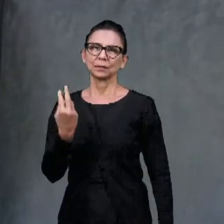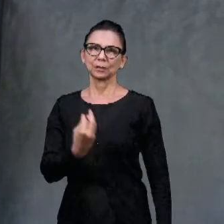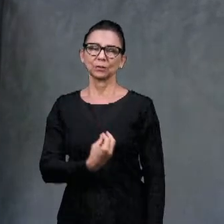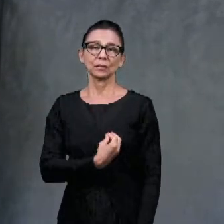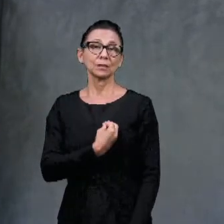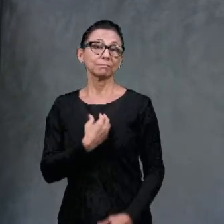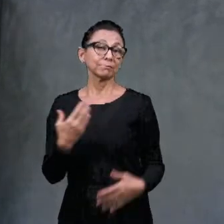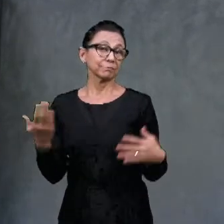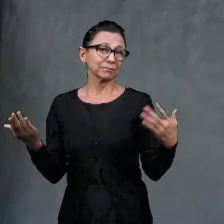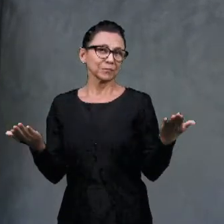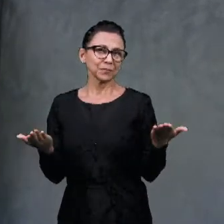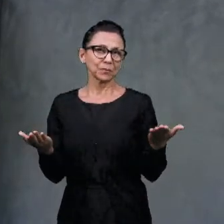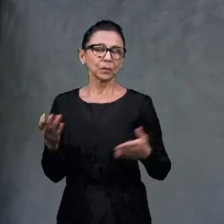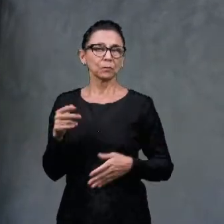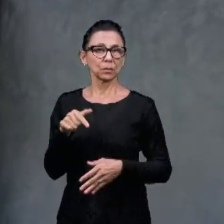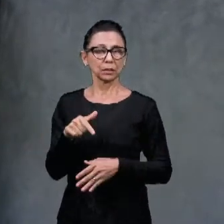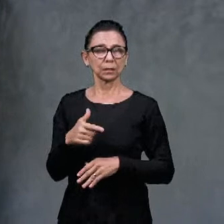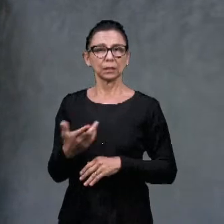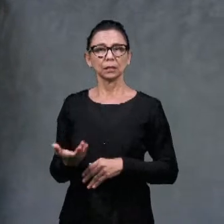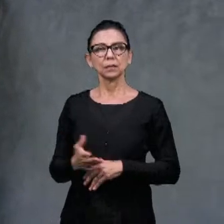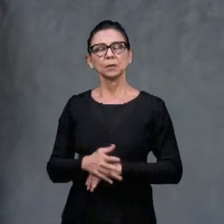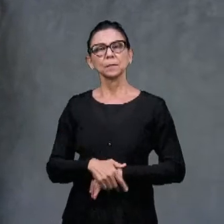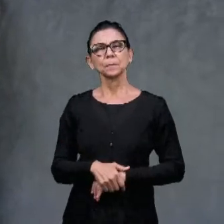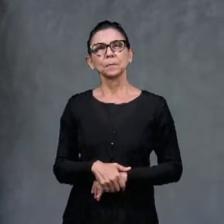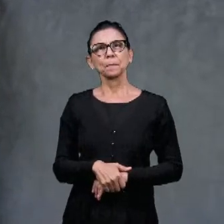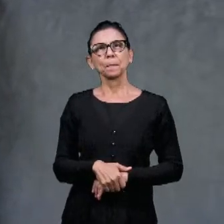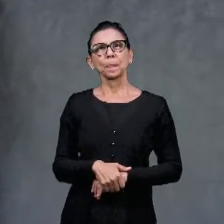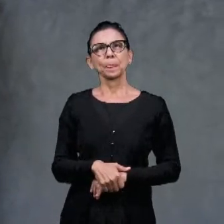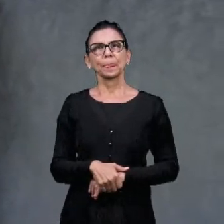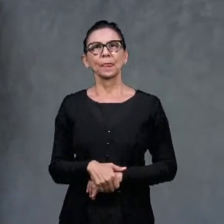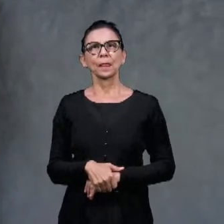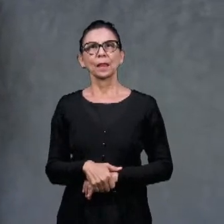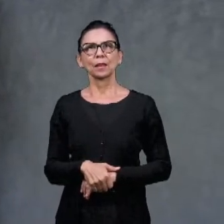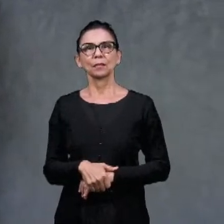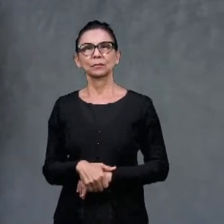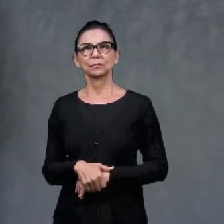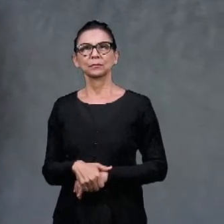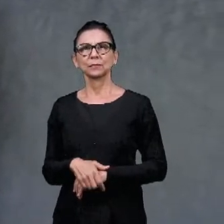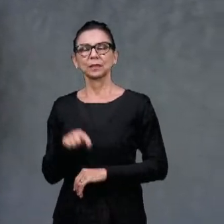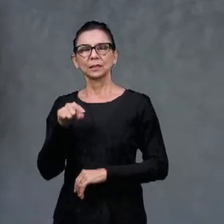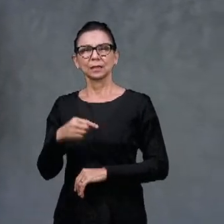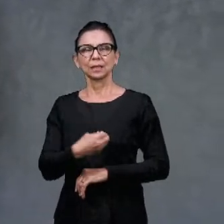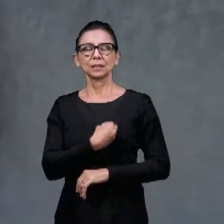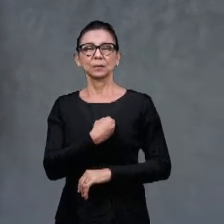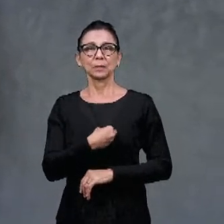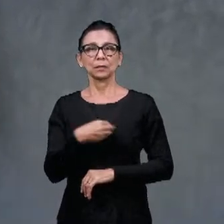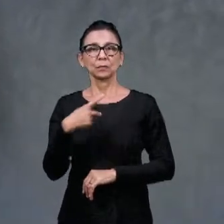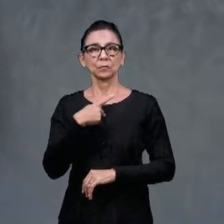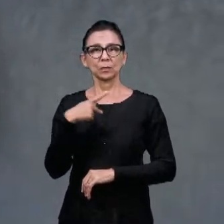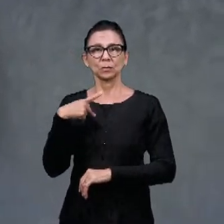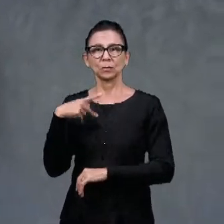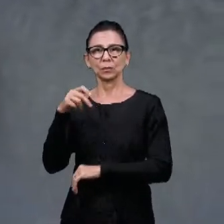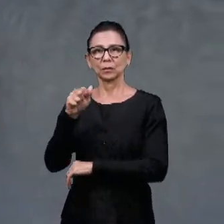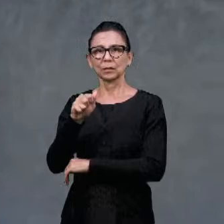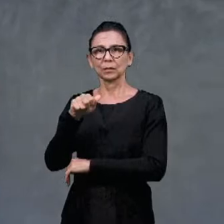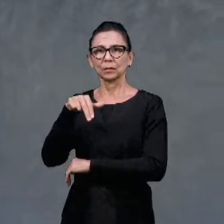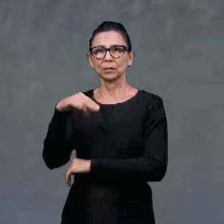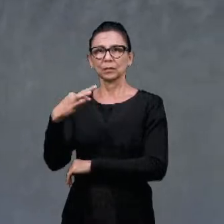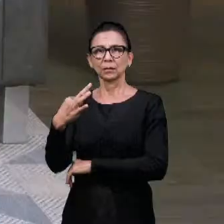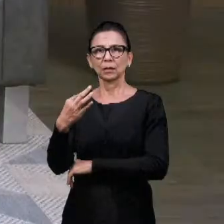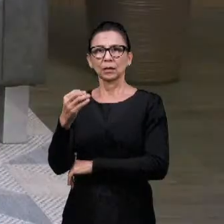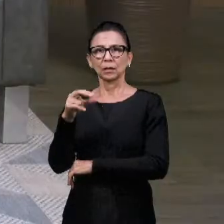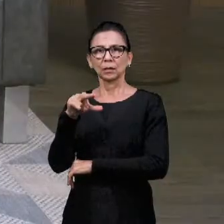E nós aqui, para esse culto, daqui a pouquinho, já estamos conosco aqui com o pastor Antônio Carlos Oliveira. Pastor Antônio Carlos, paz do